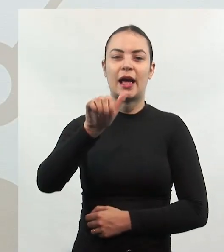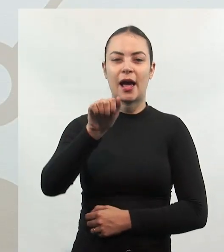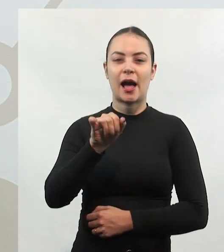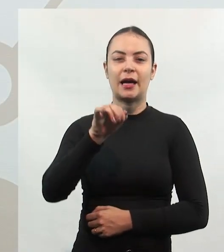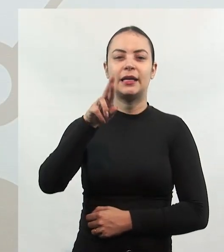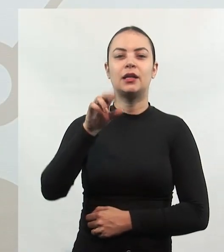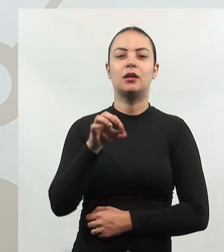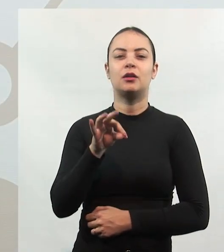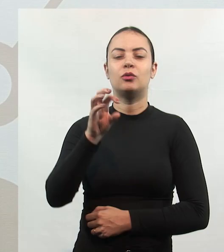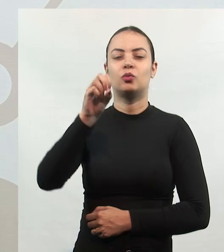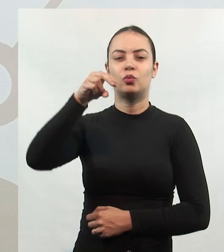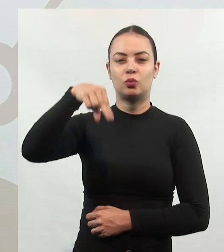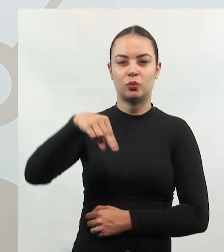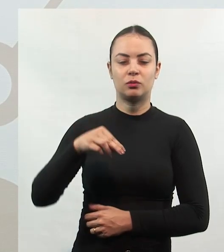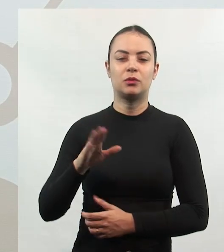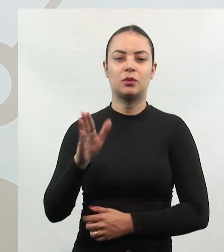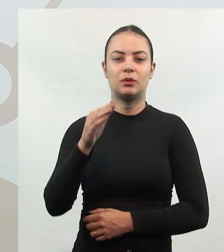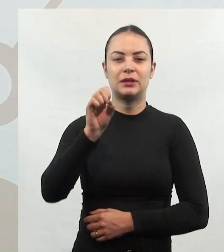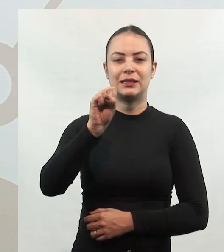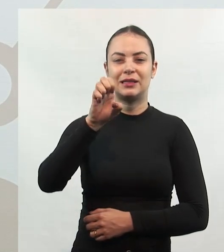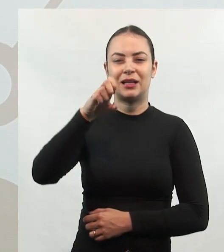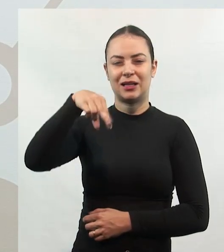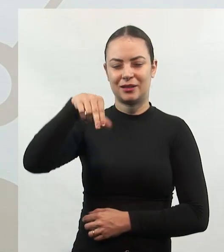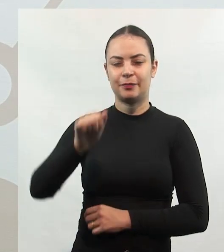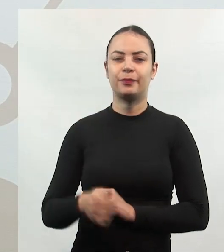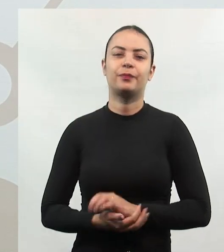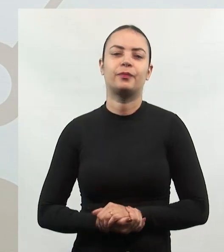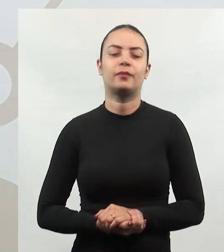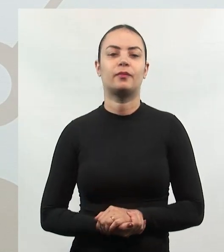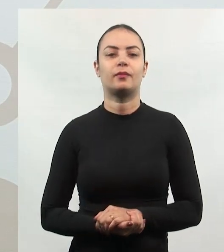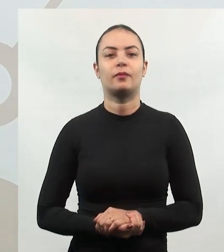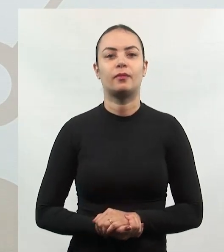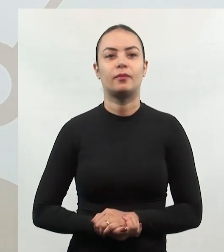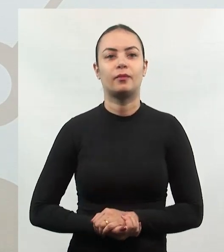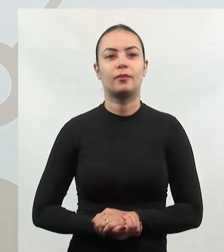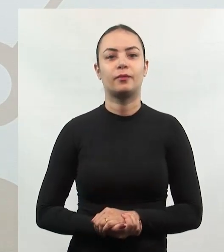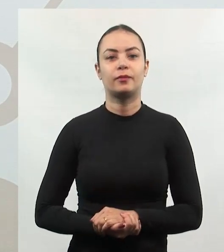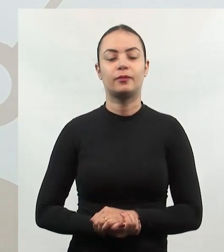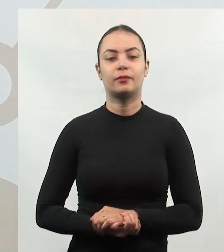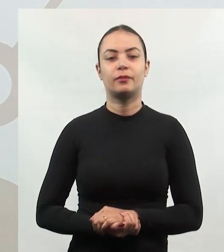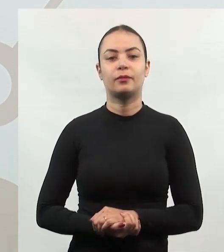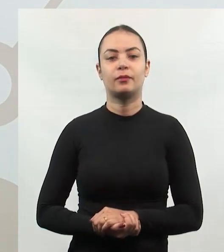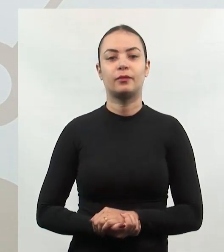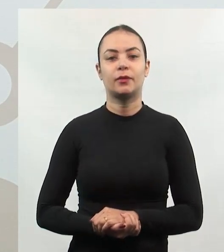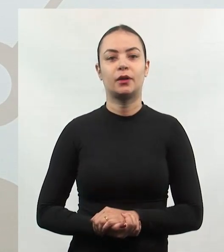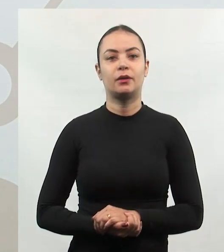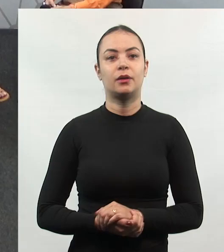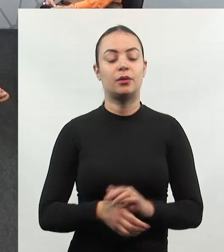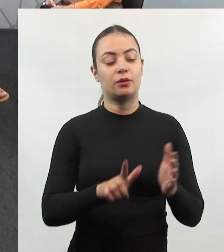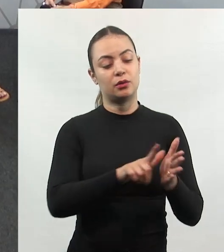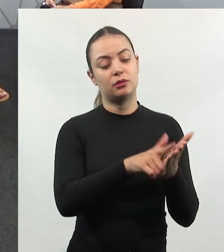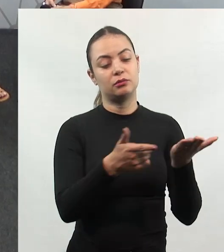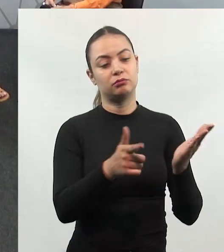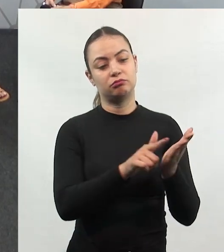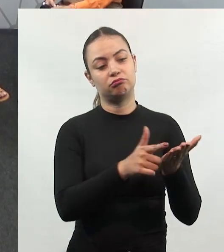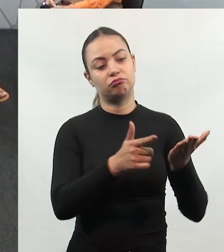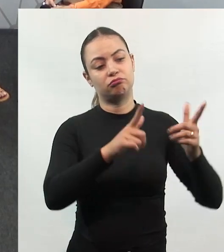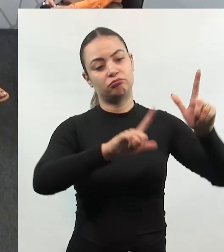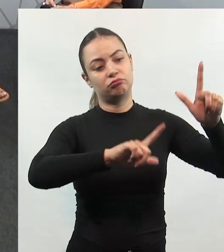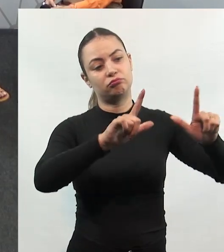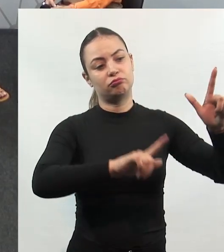morte dos integrantes lá dos Mamonas Assassinas, que eu lembro assim que foi aquela tristeza também, né? E muitos